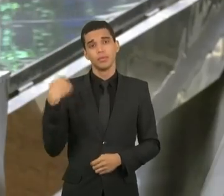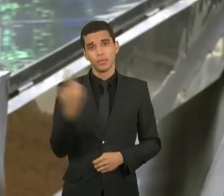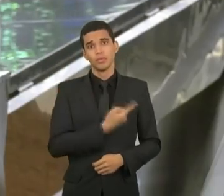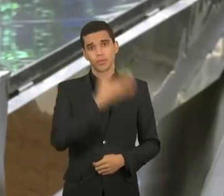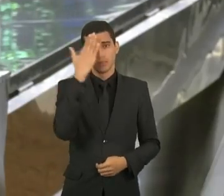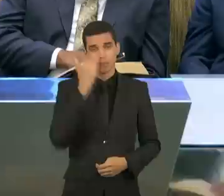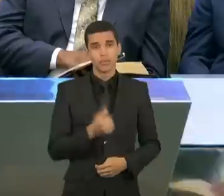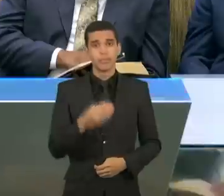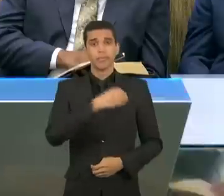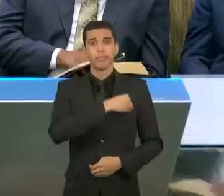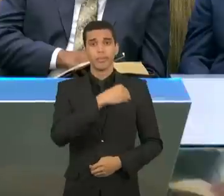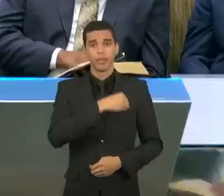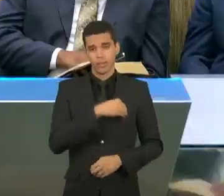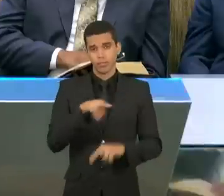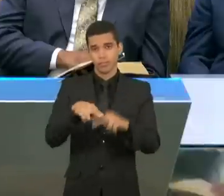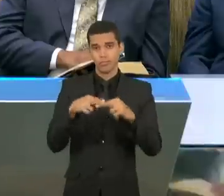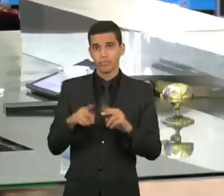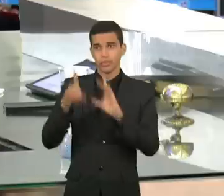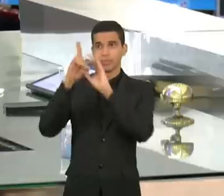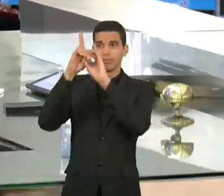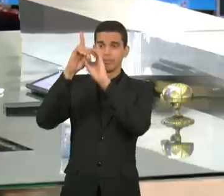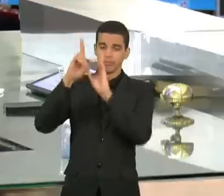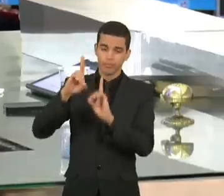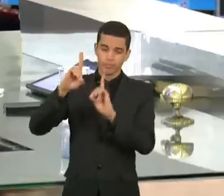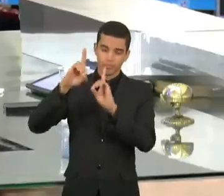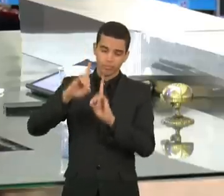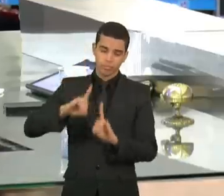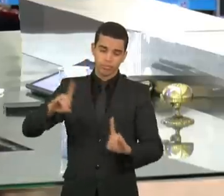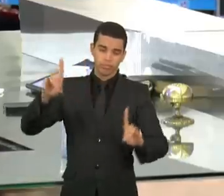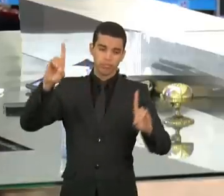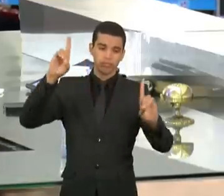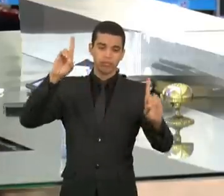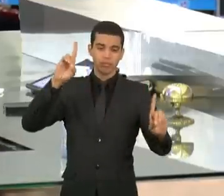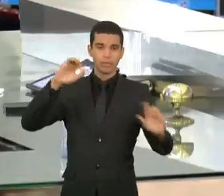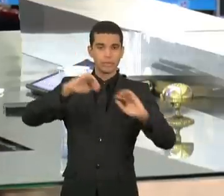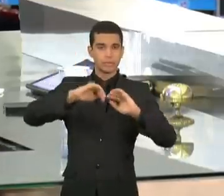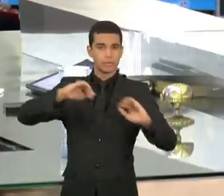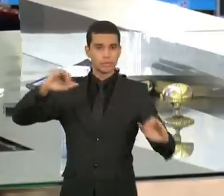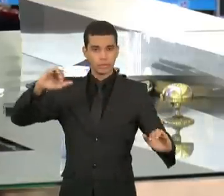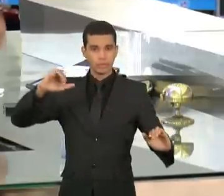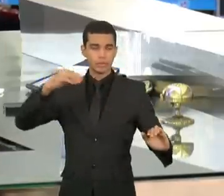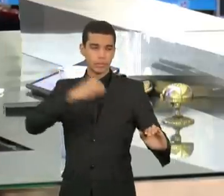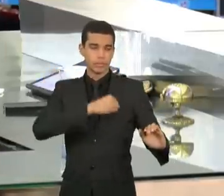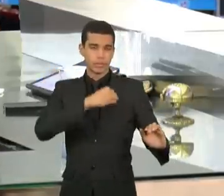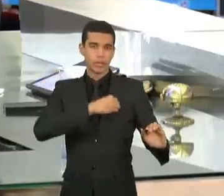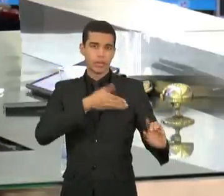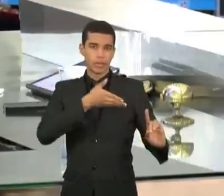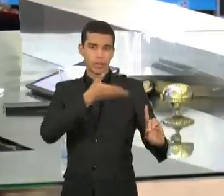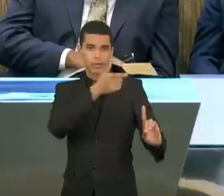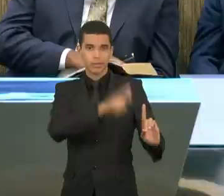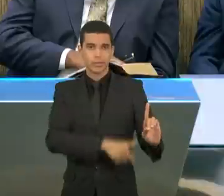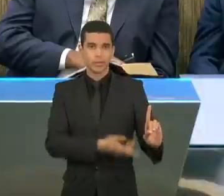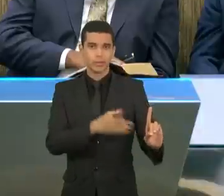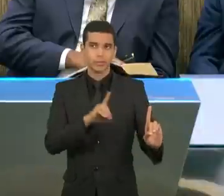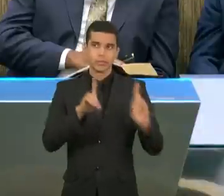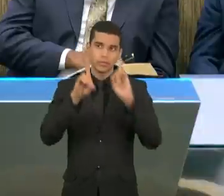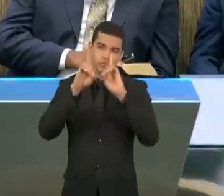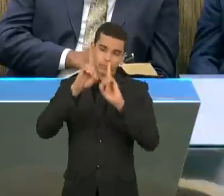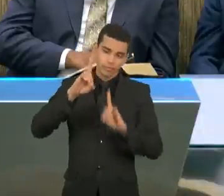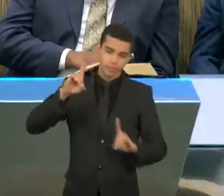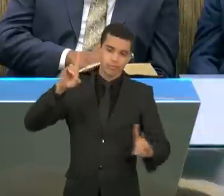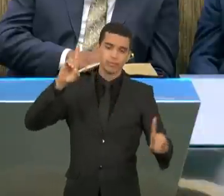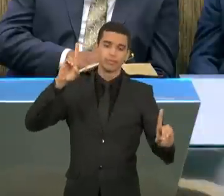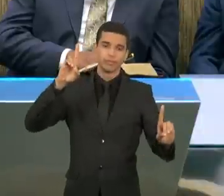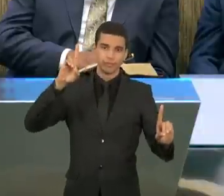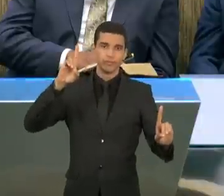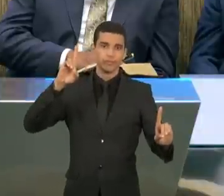e separou, demitiu, afastou o homem da glória, da honra de Deus. O